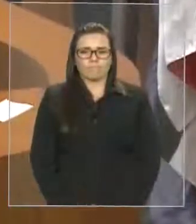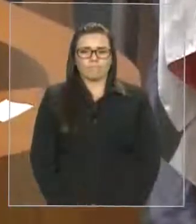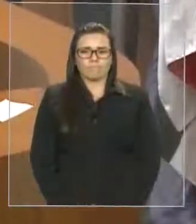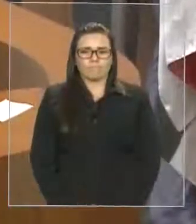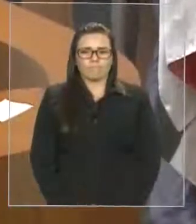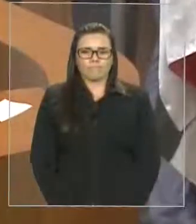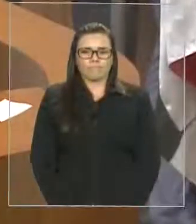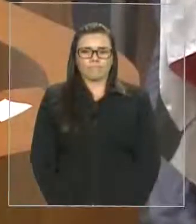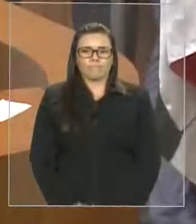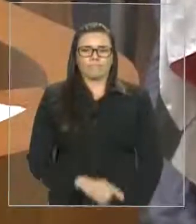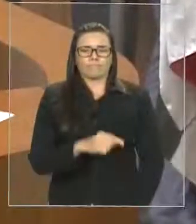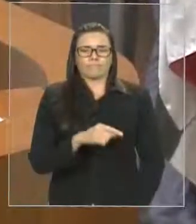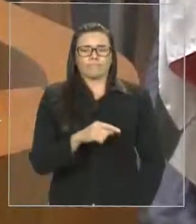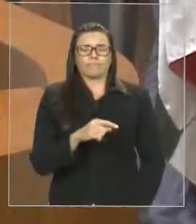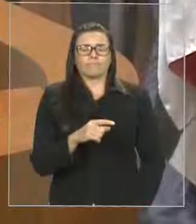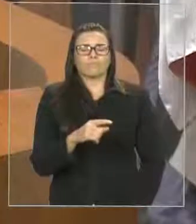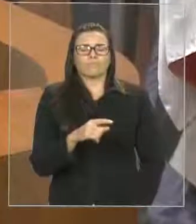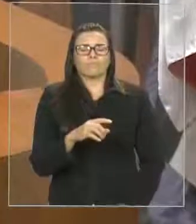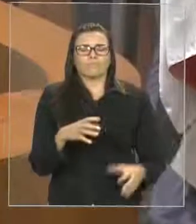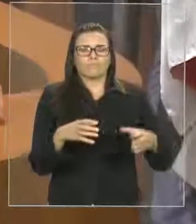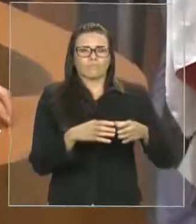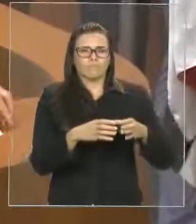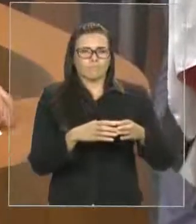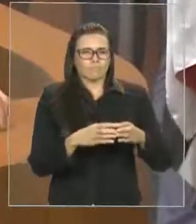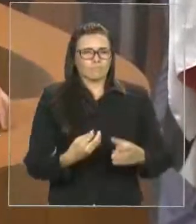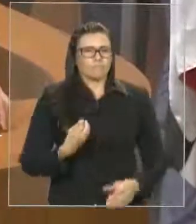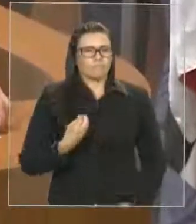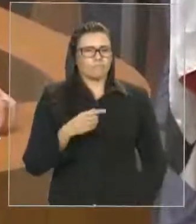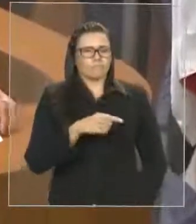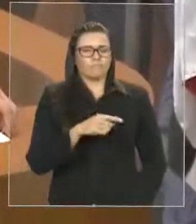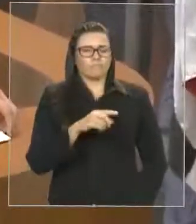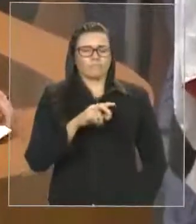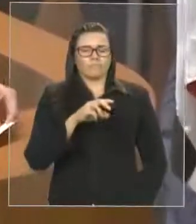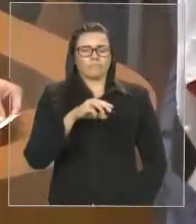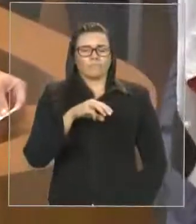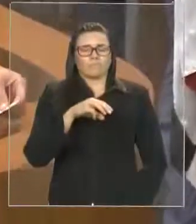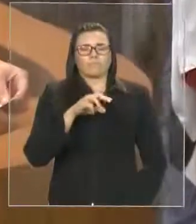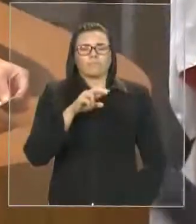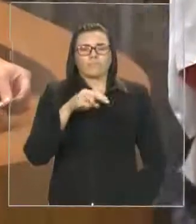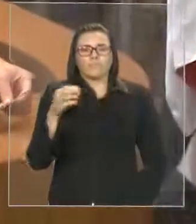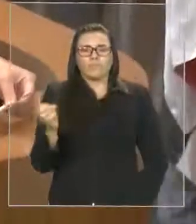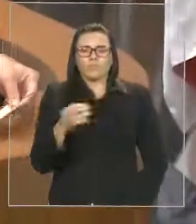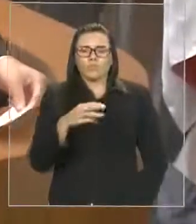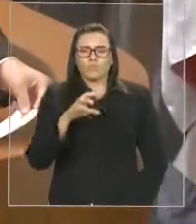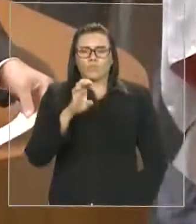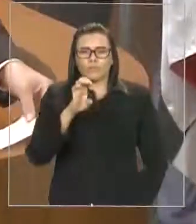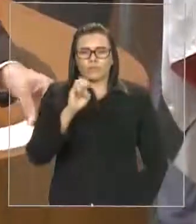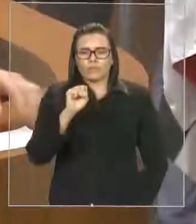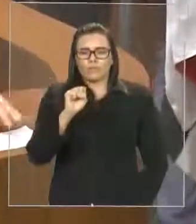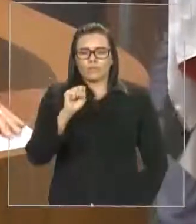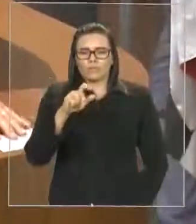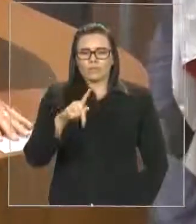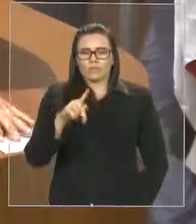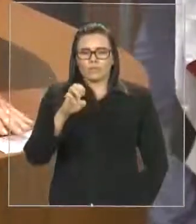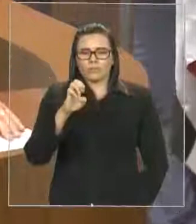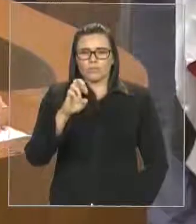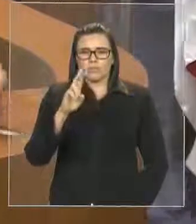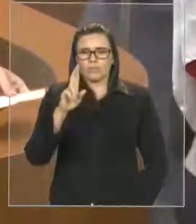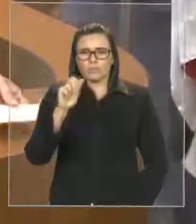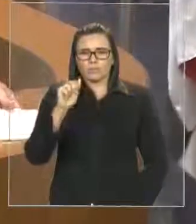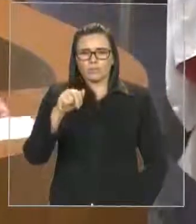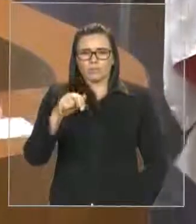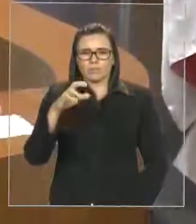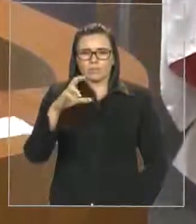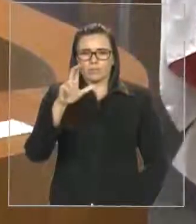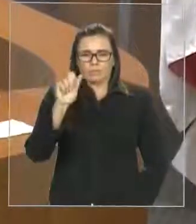do residencial Nova Esperança que estão aqui reivindicando os seus direitos e, sem sombra de dúvida,